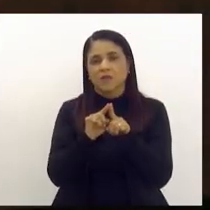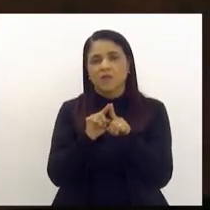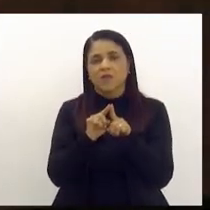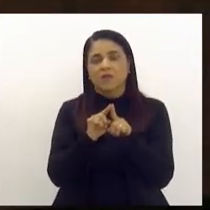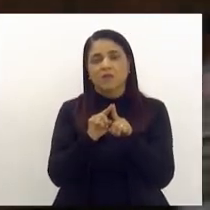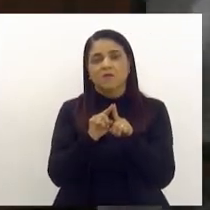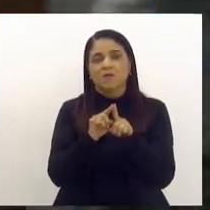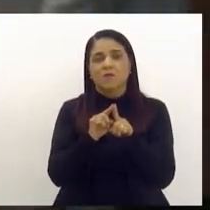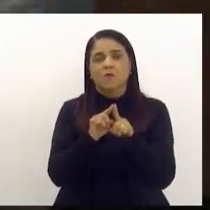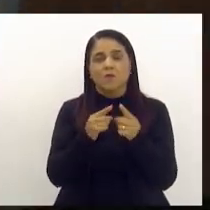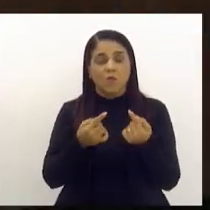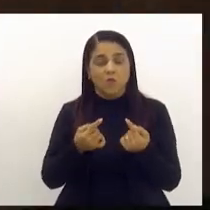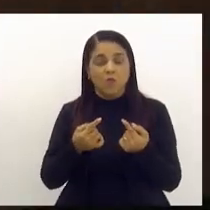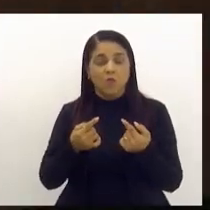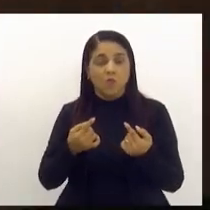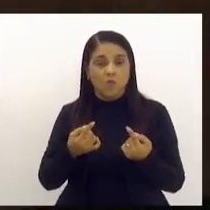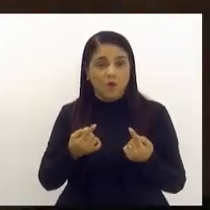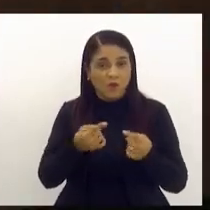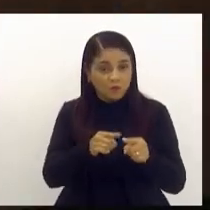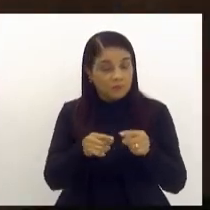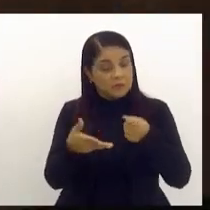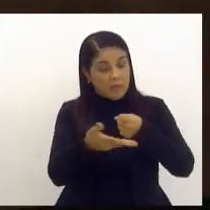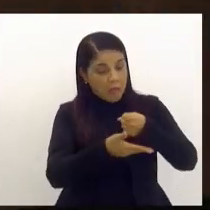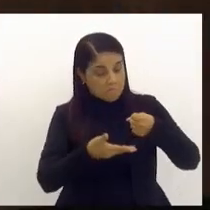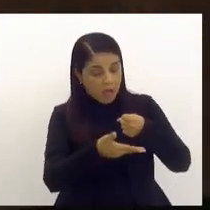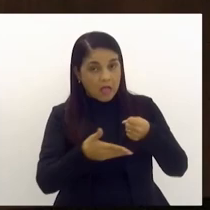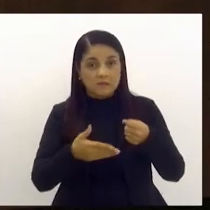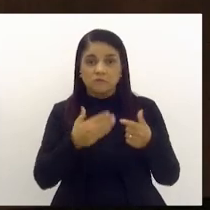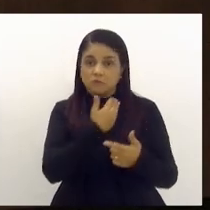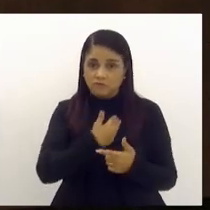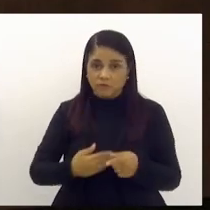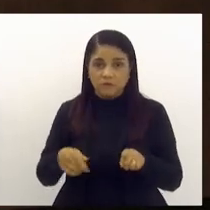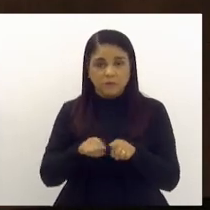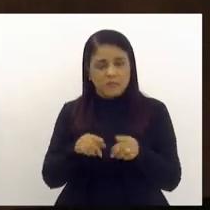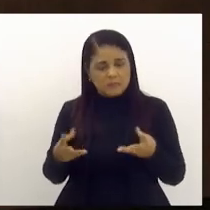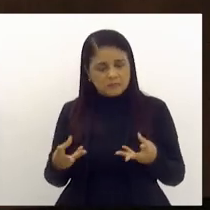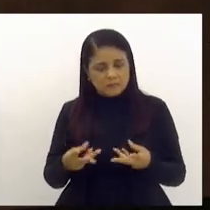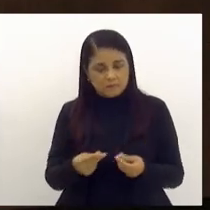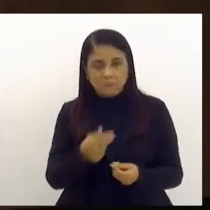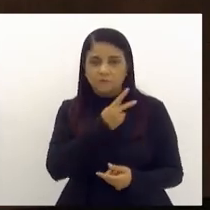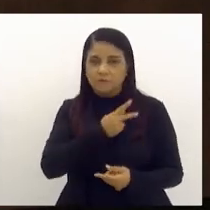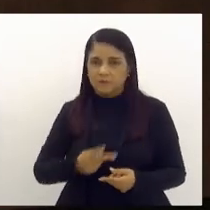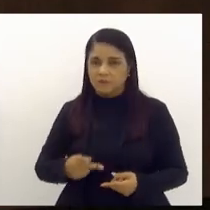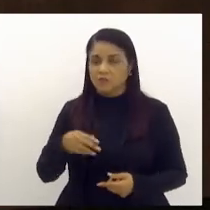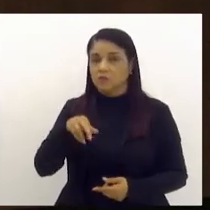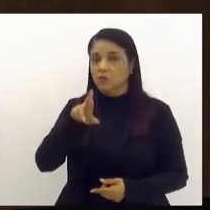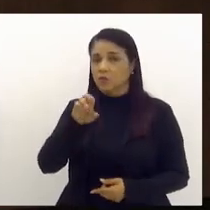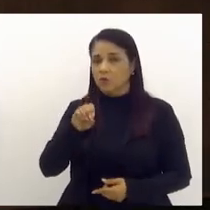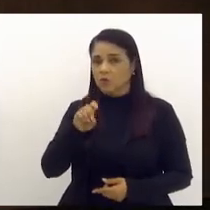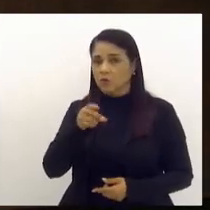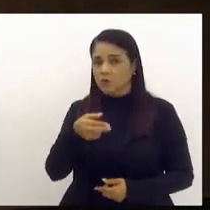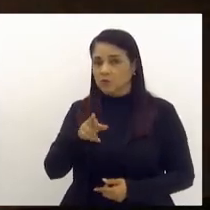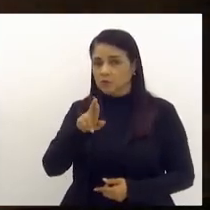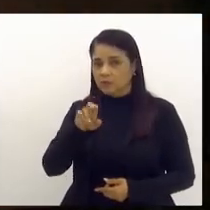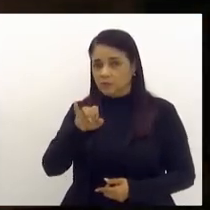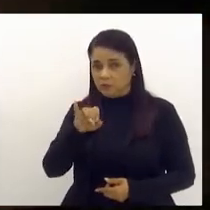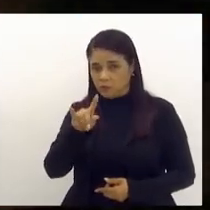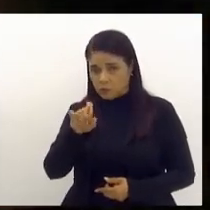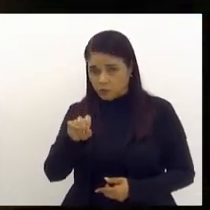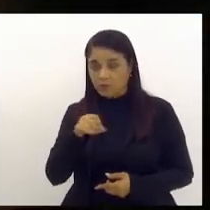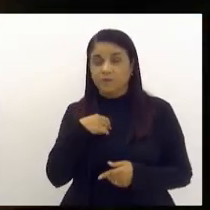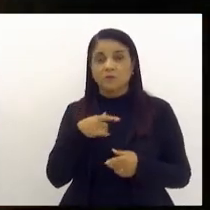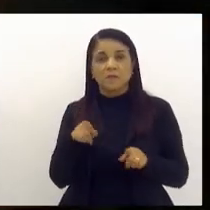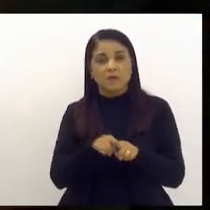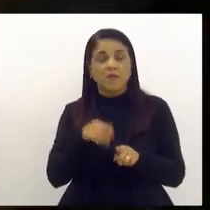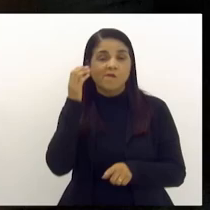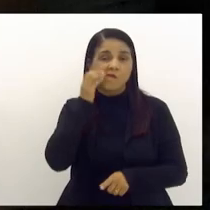nesse aspecto, mas também toda a base governista e a sensibilidade do nosso presidente, Rodrigo Bacelar, e o nosso governador Cláudio Castro, porque